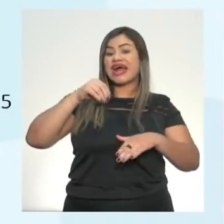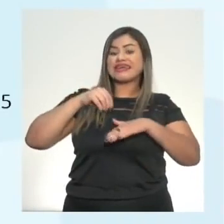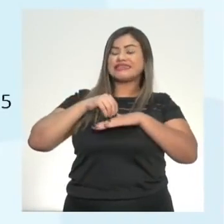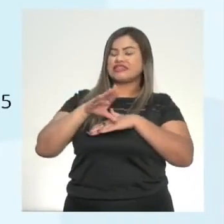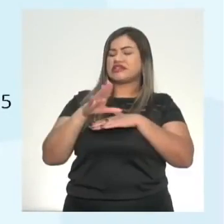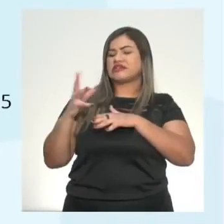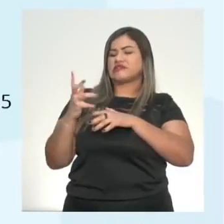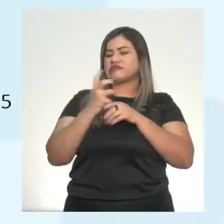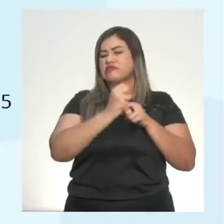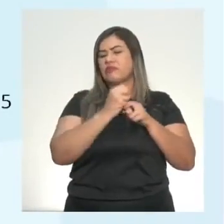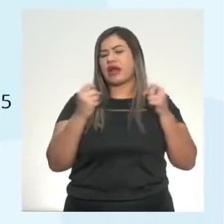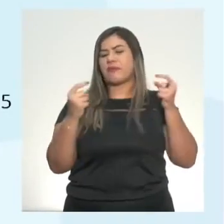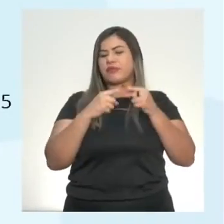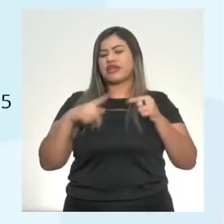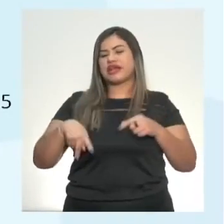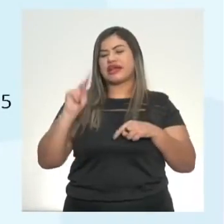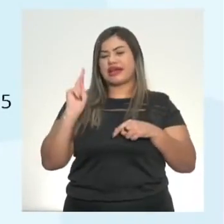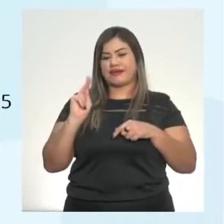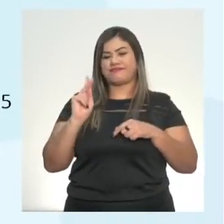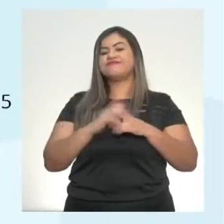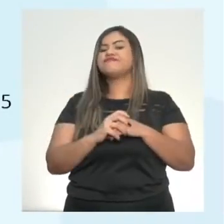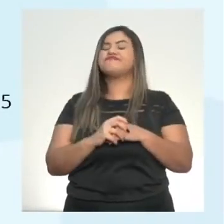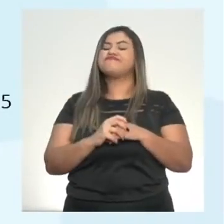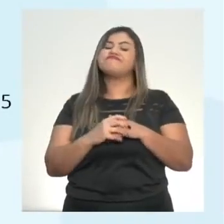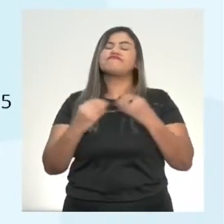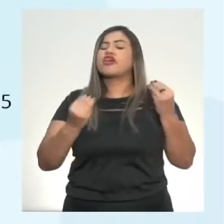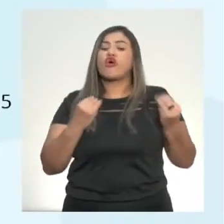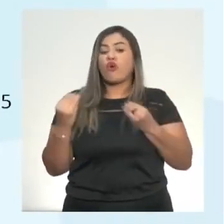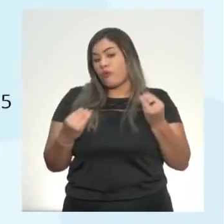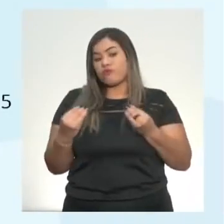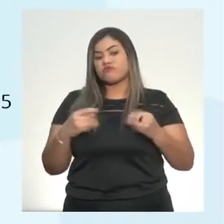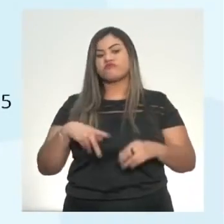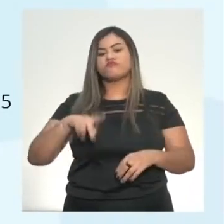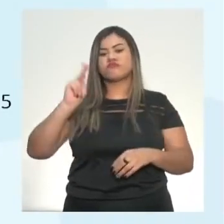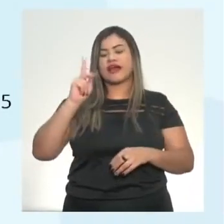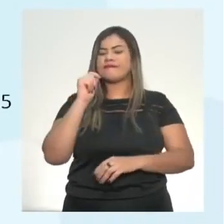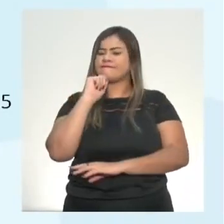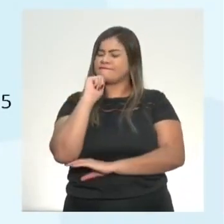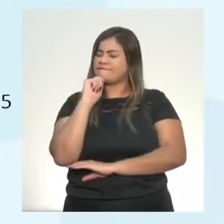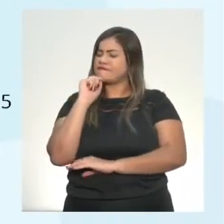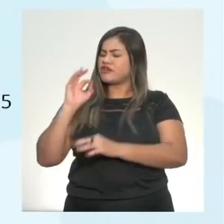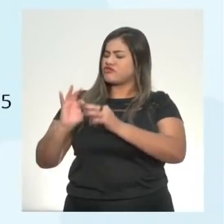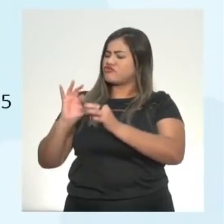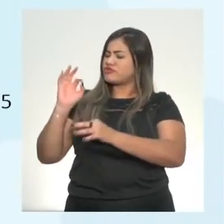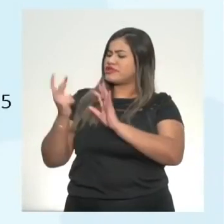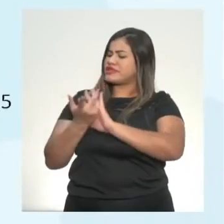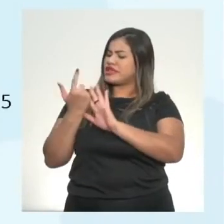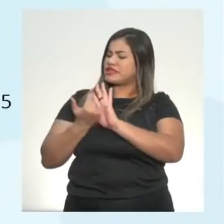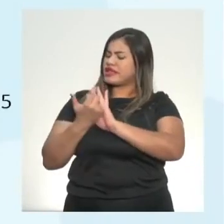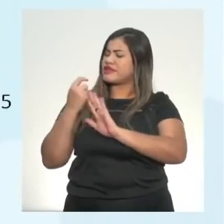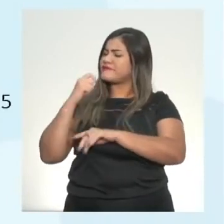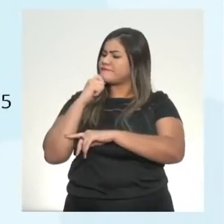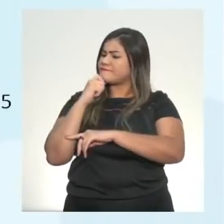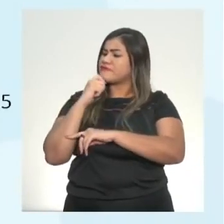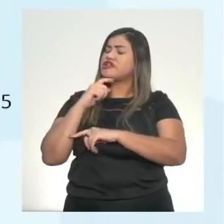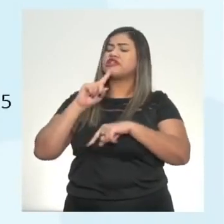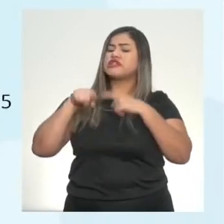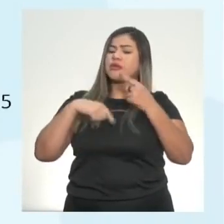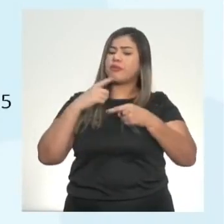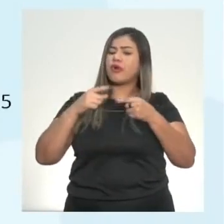Vou calcular o K. Pego, então, vou escolher um lado da figura maior e um